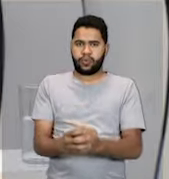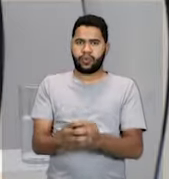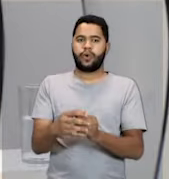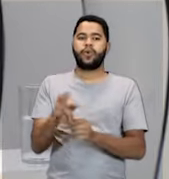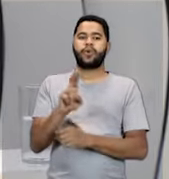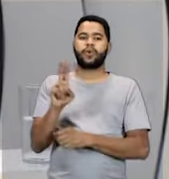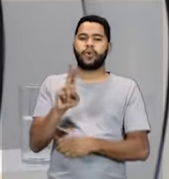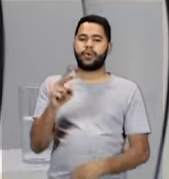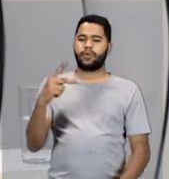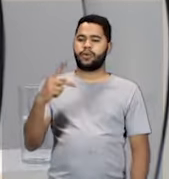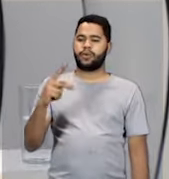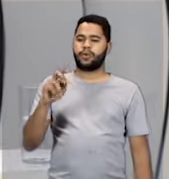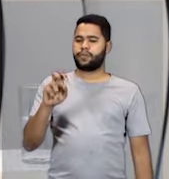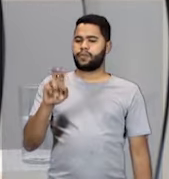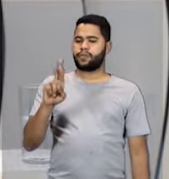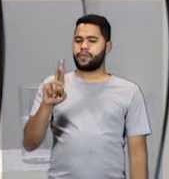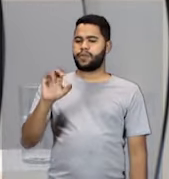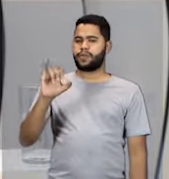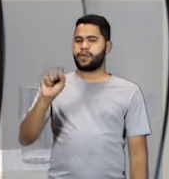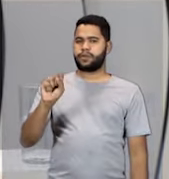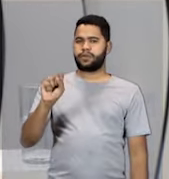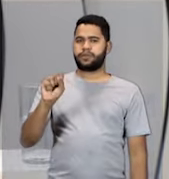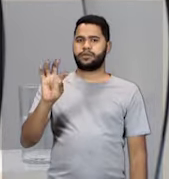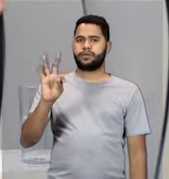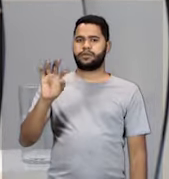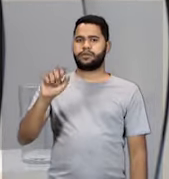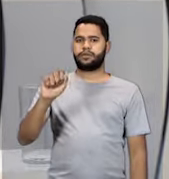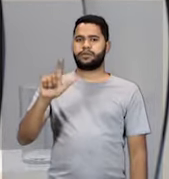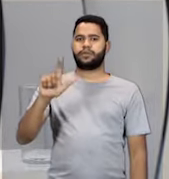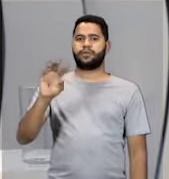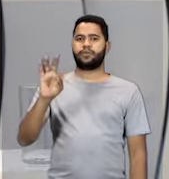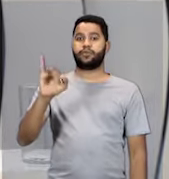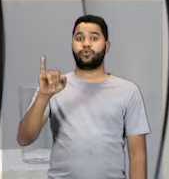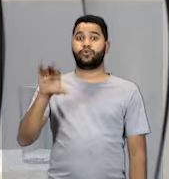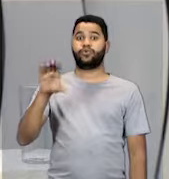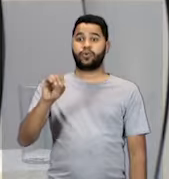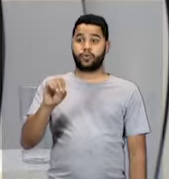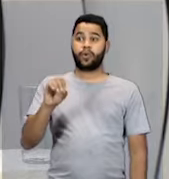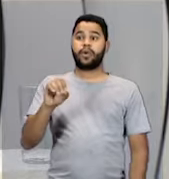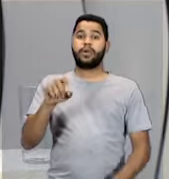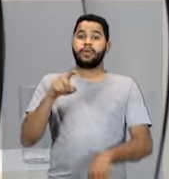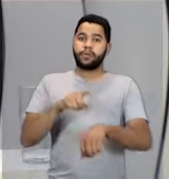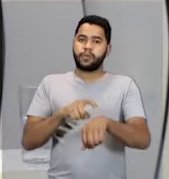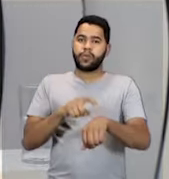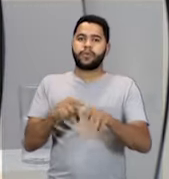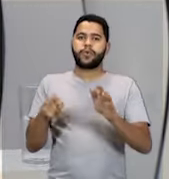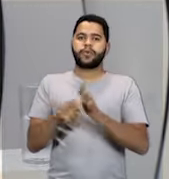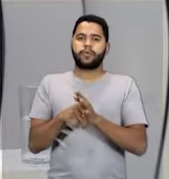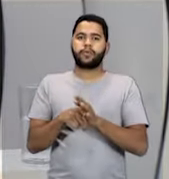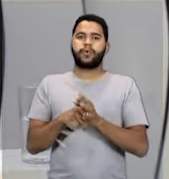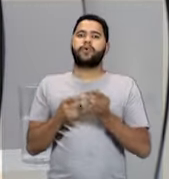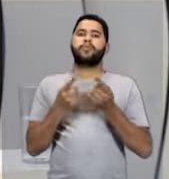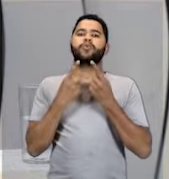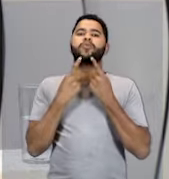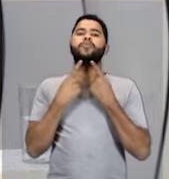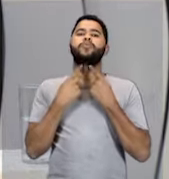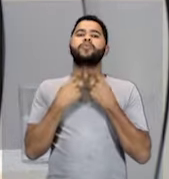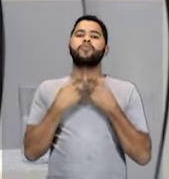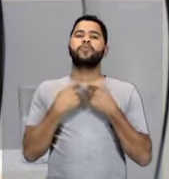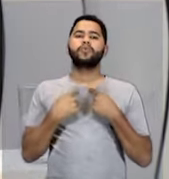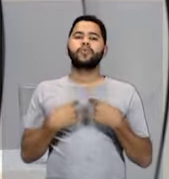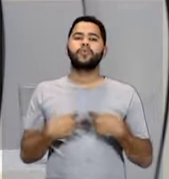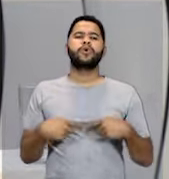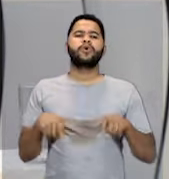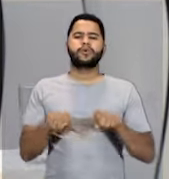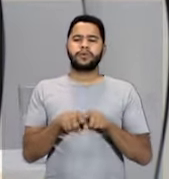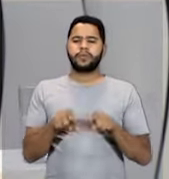peristálticos e eles vão acontecer durante a digestão, não só no esôfago, como também